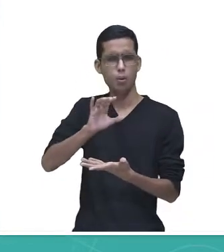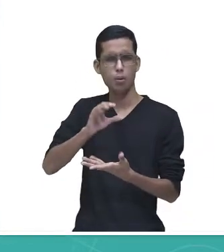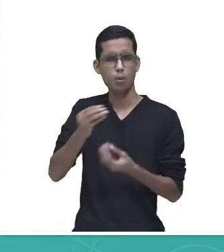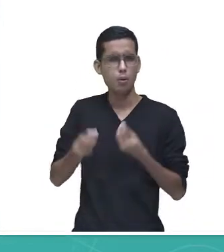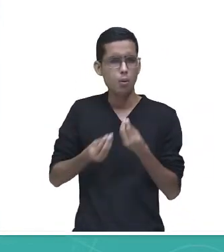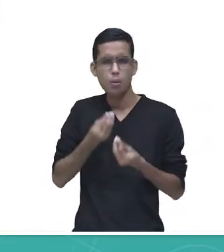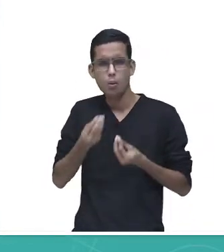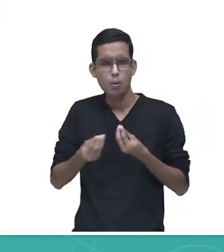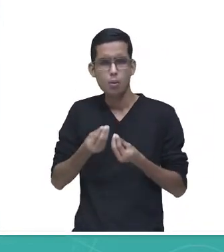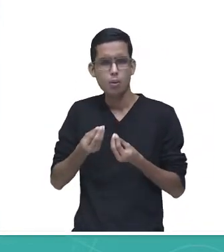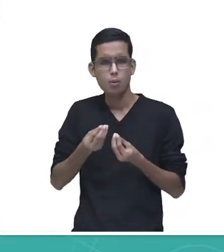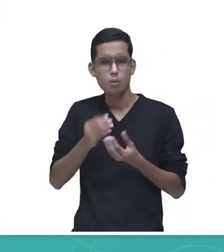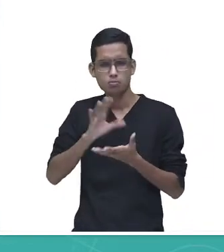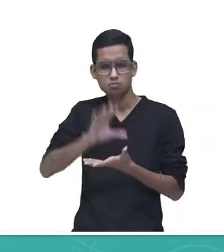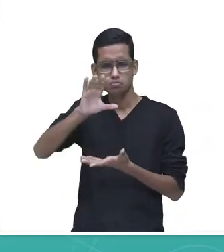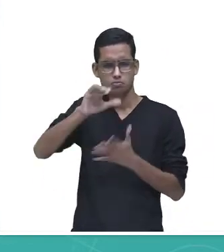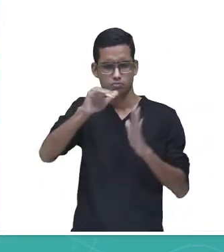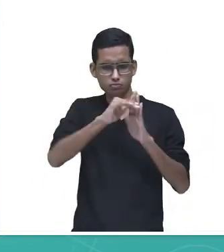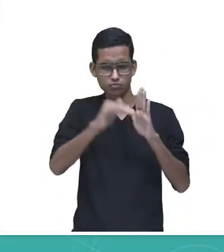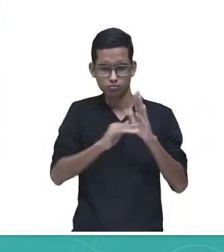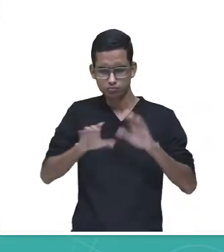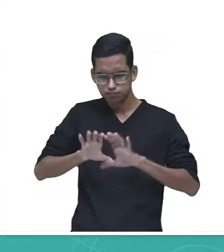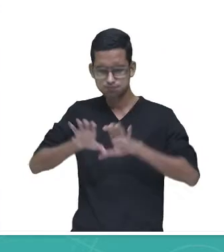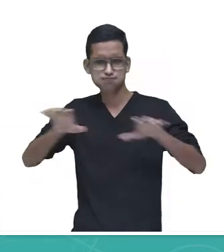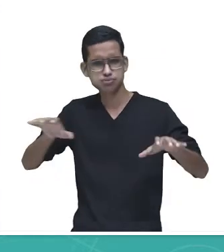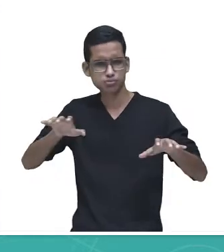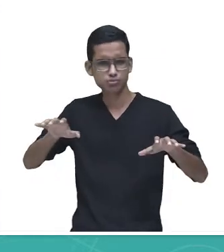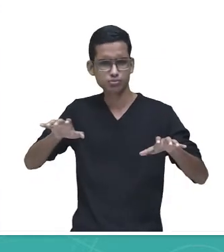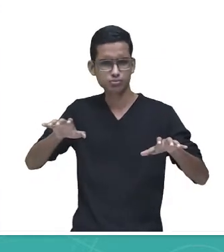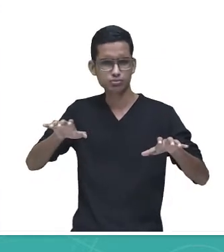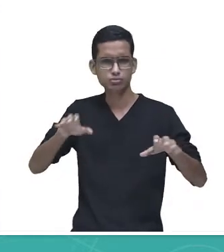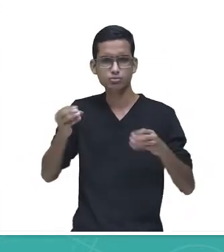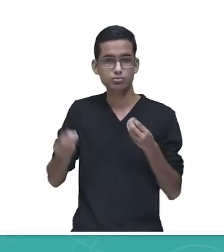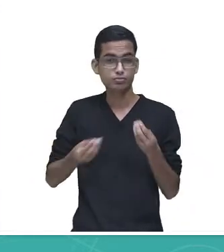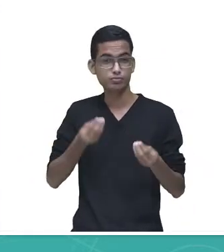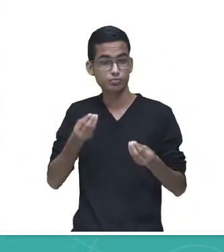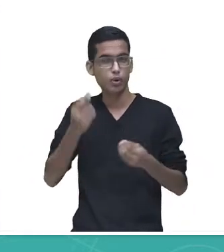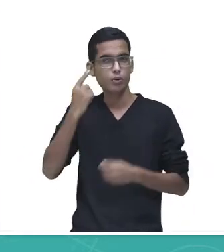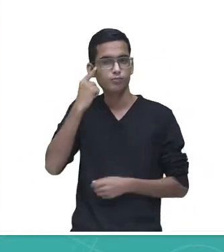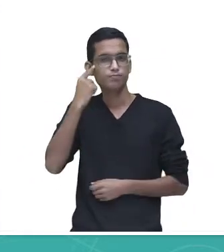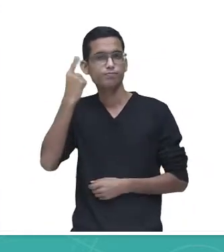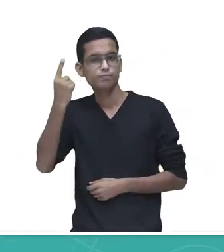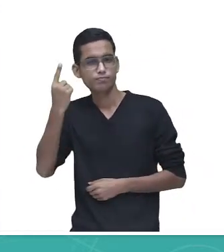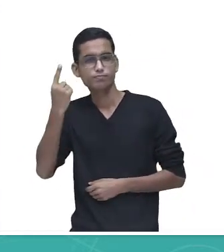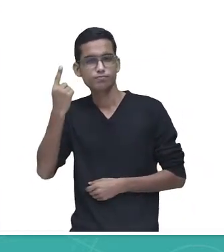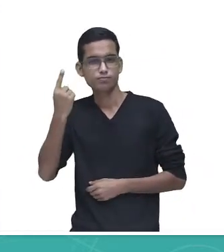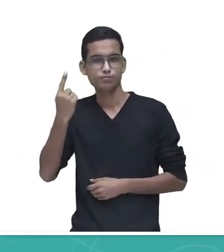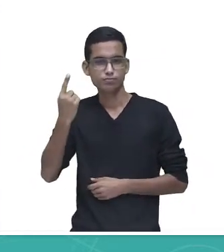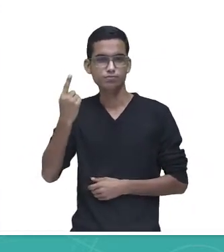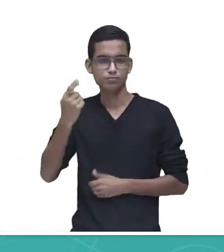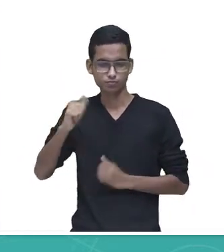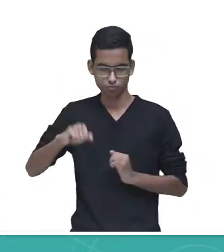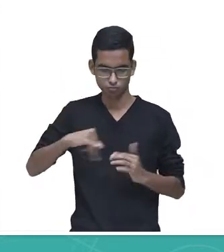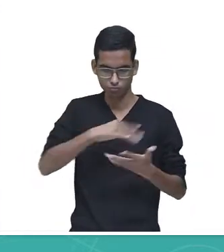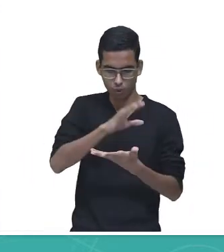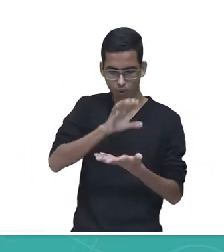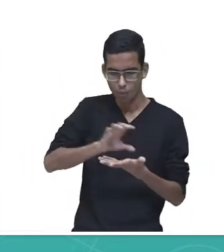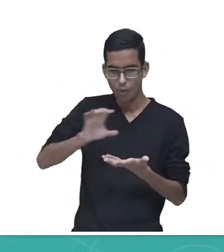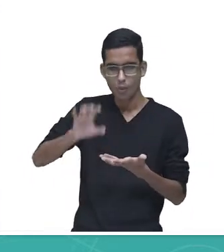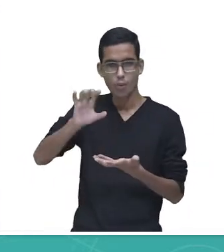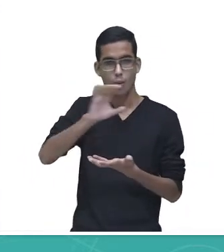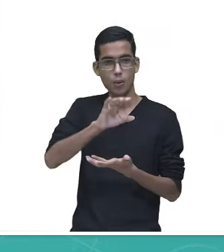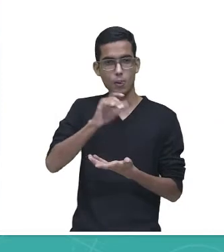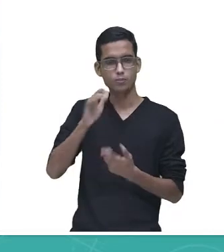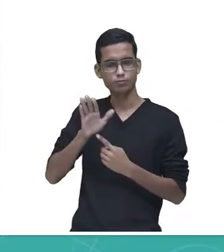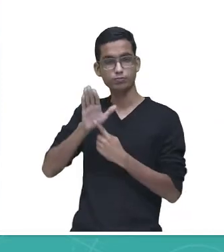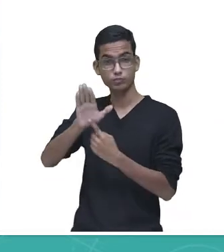separar, dividir, não é verdade? Então, a ideia de regionalização é uma ideia que eu vou trazer para vocês